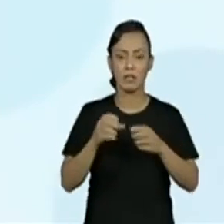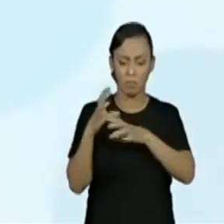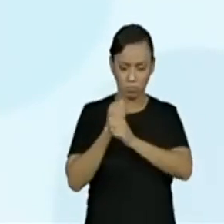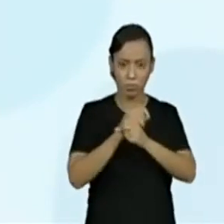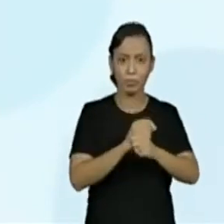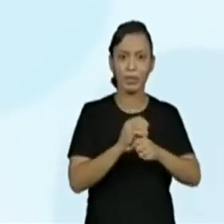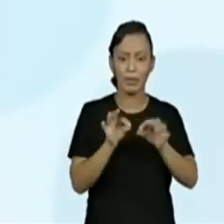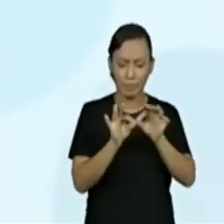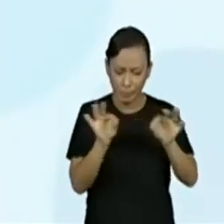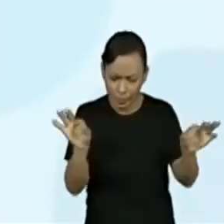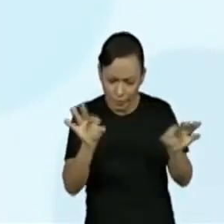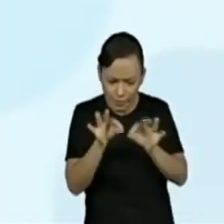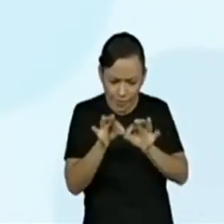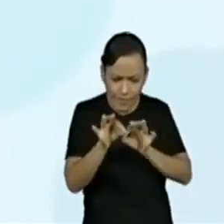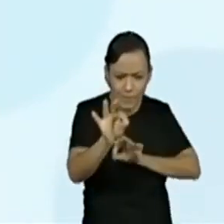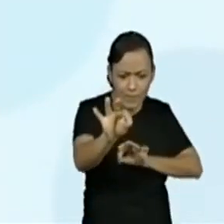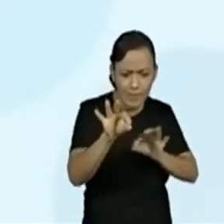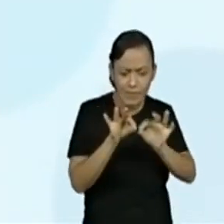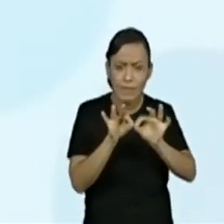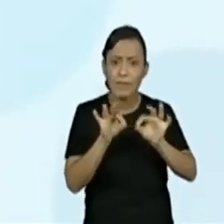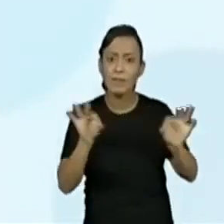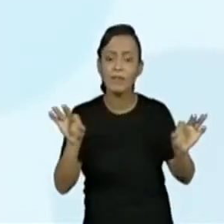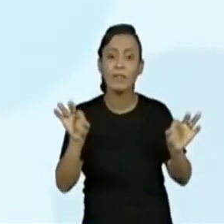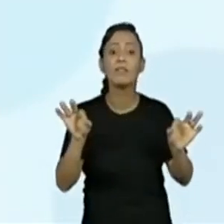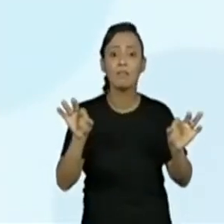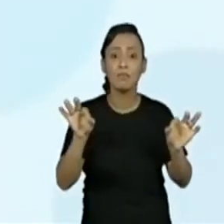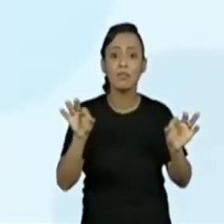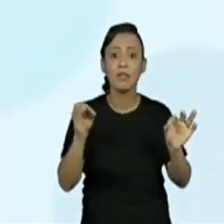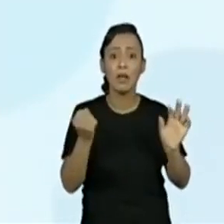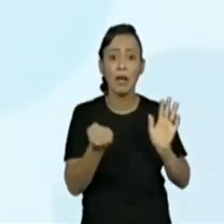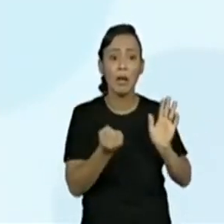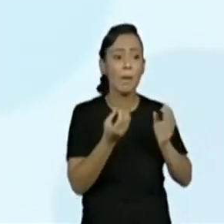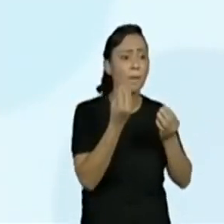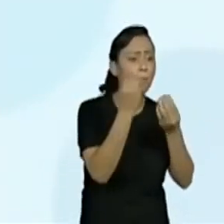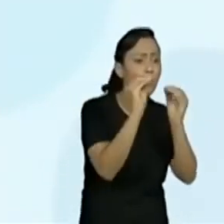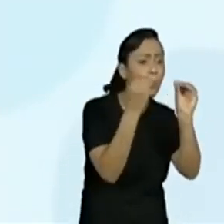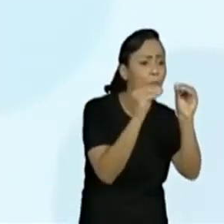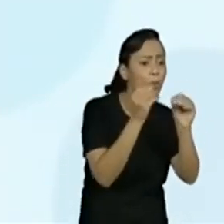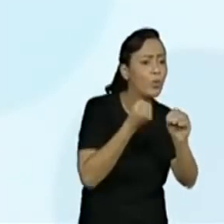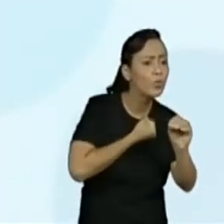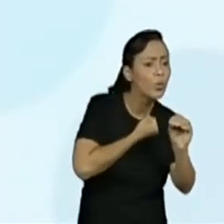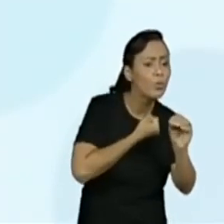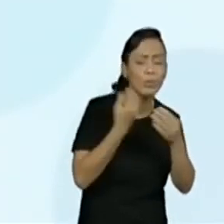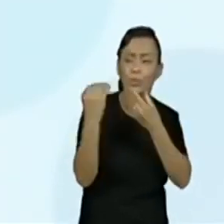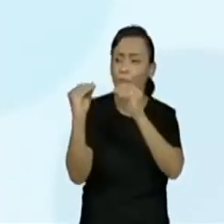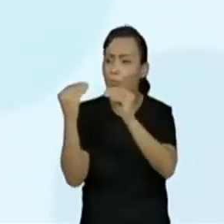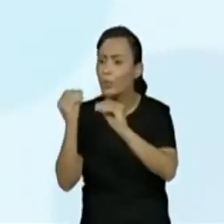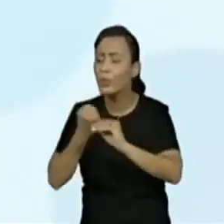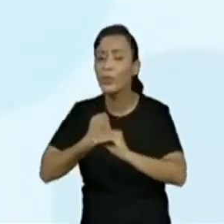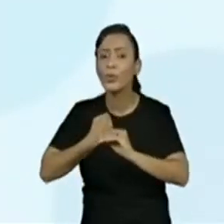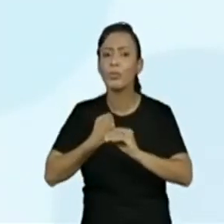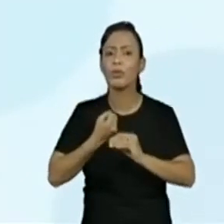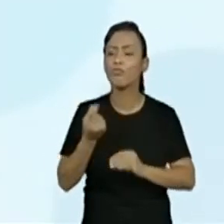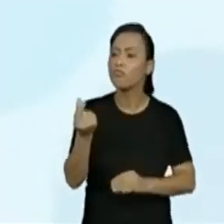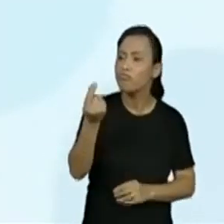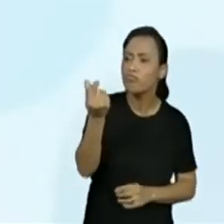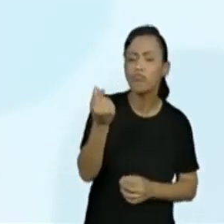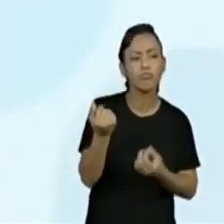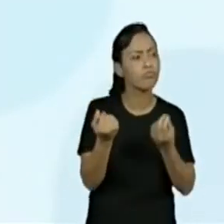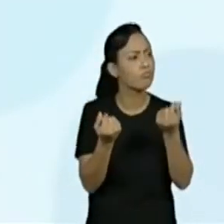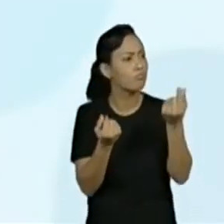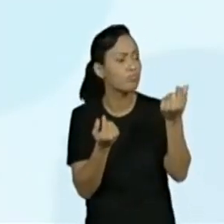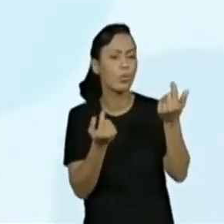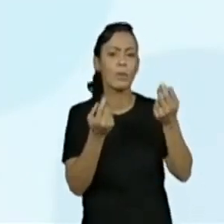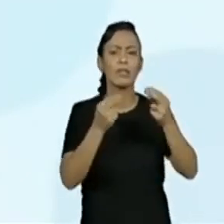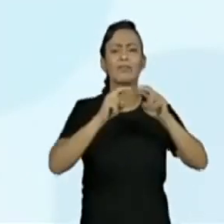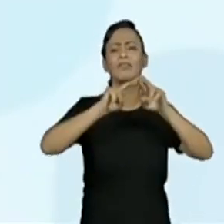que marcar, numerar. Então, olha só, os números servem para diversas coisas, né, professora? Exatamente.